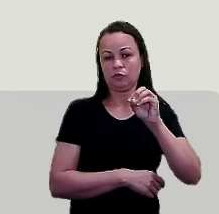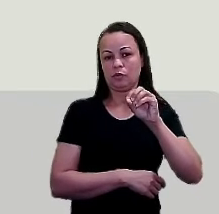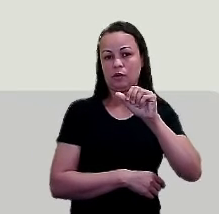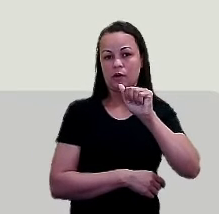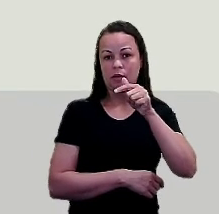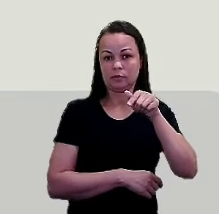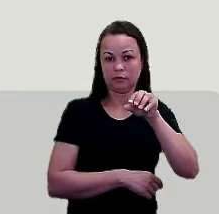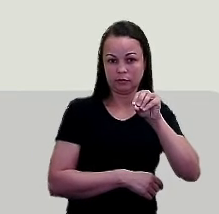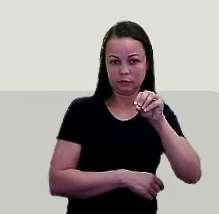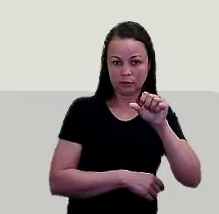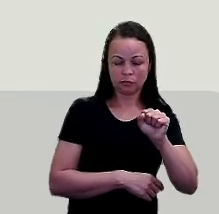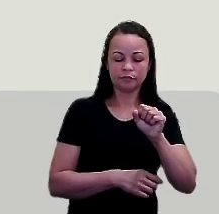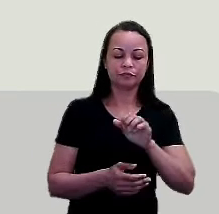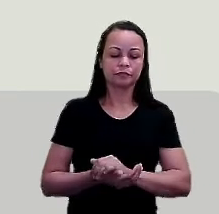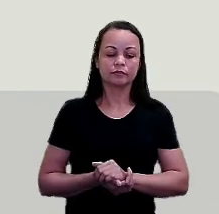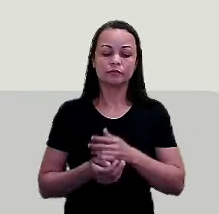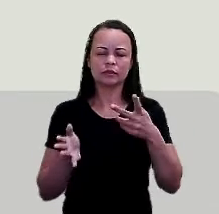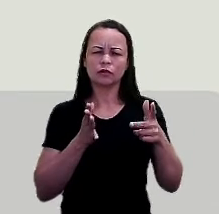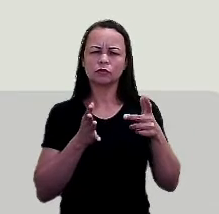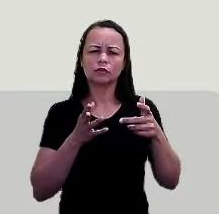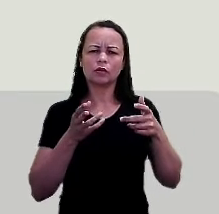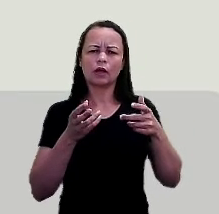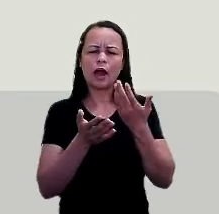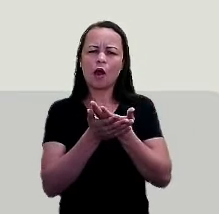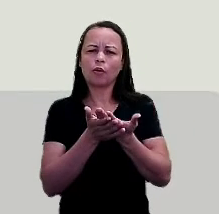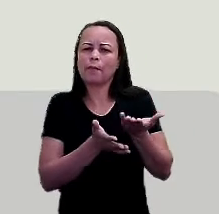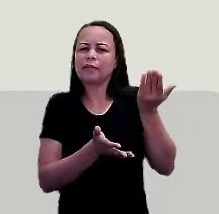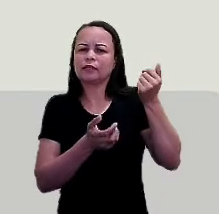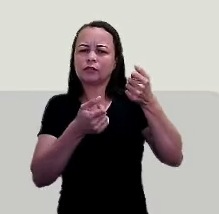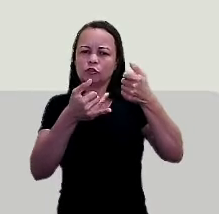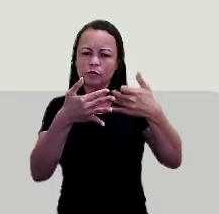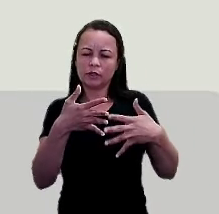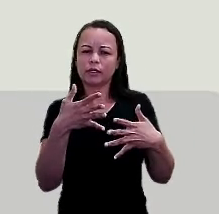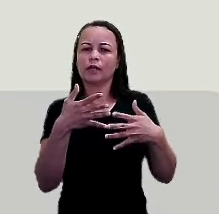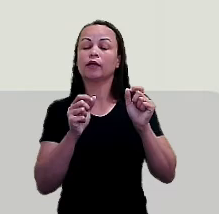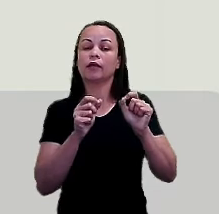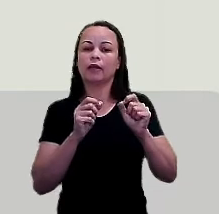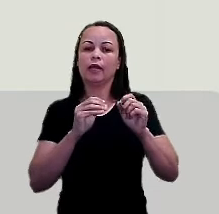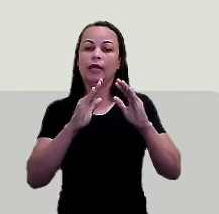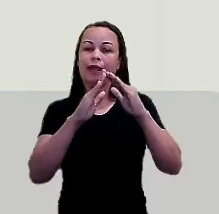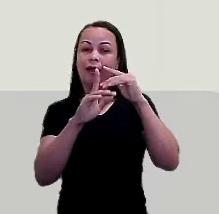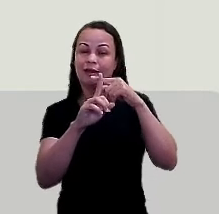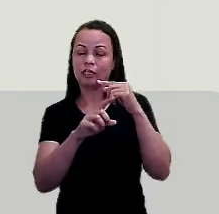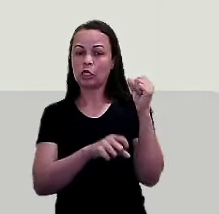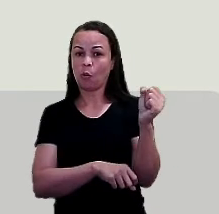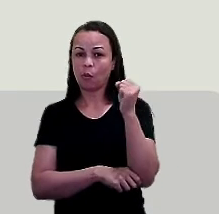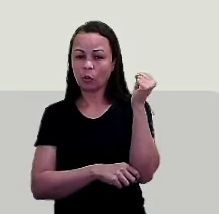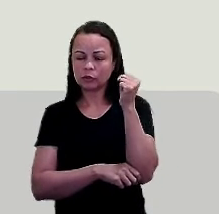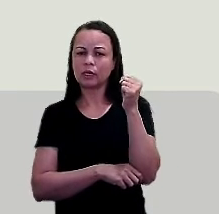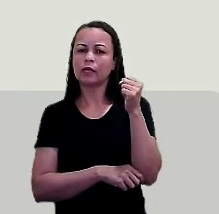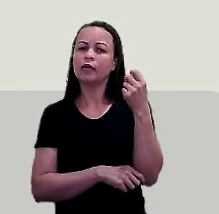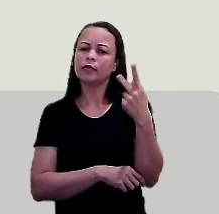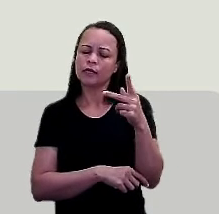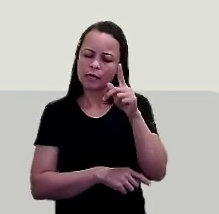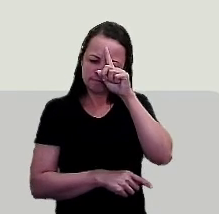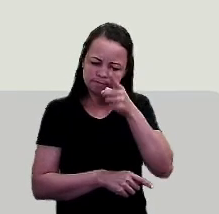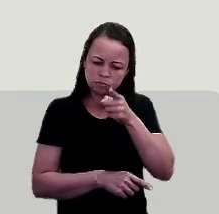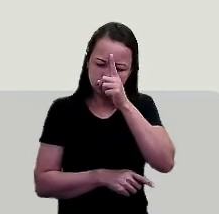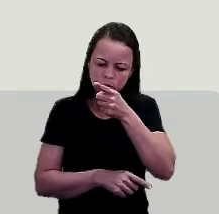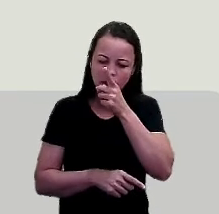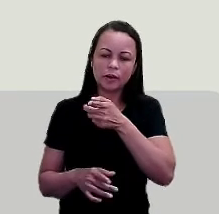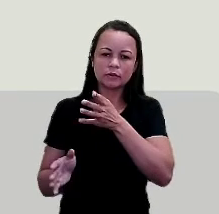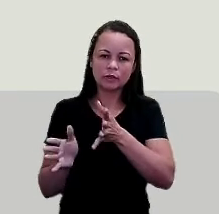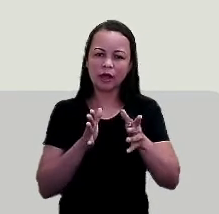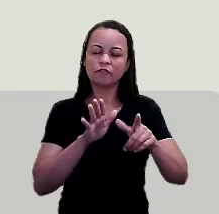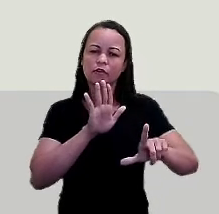que a Igreja Católica tinha um poder naquele tempo. Então, era ela que ditava certas mudanças